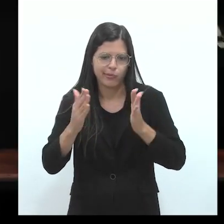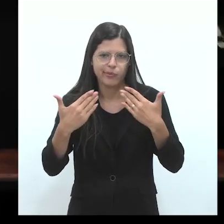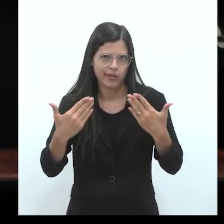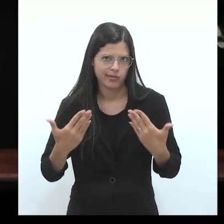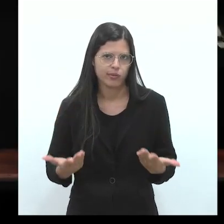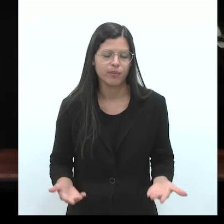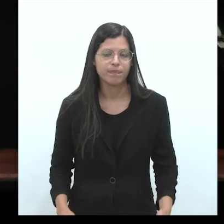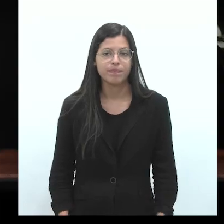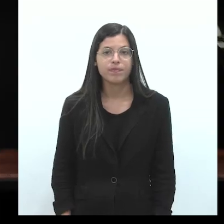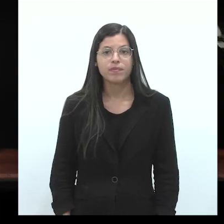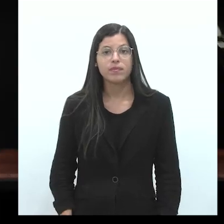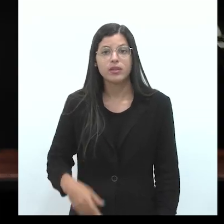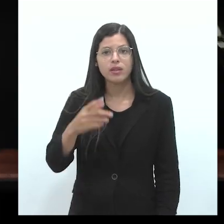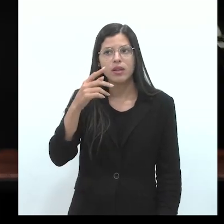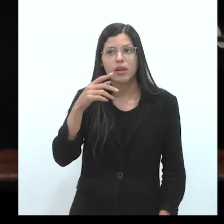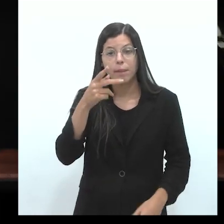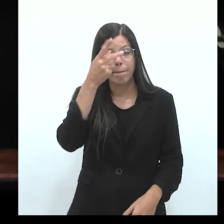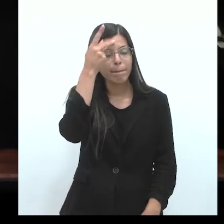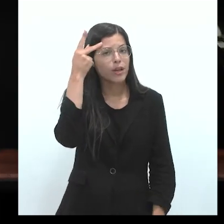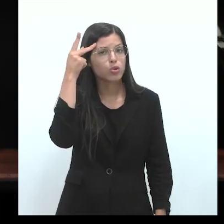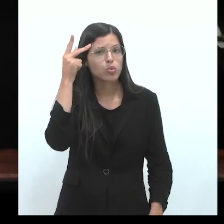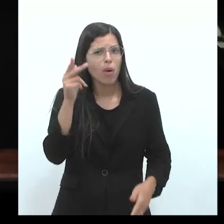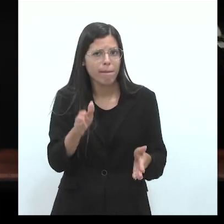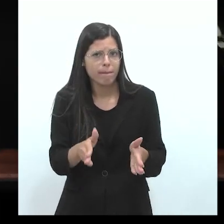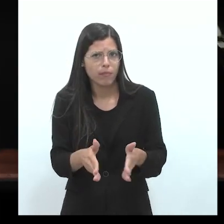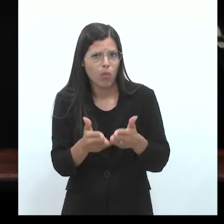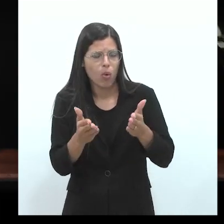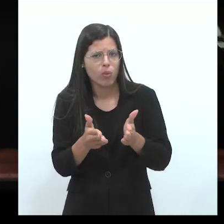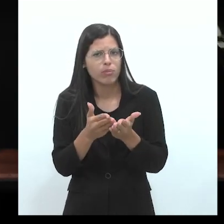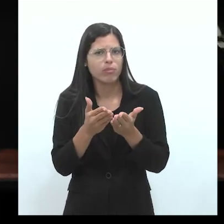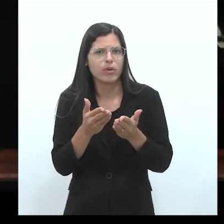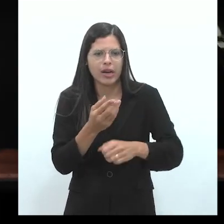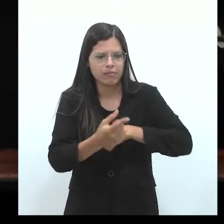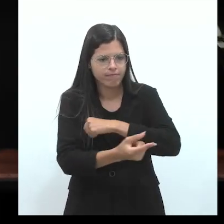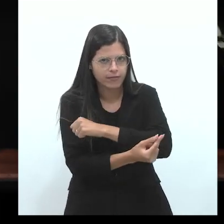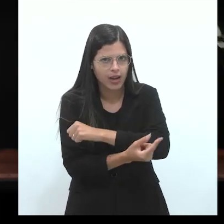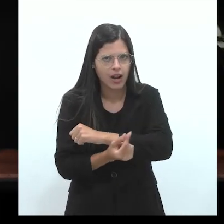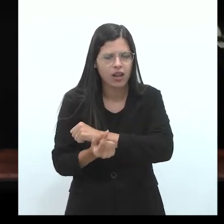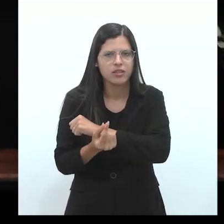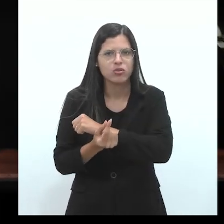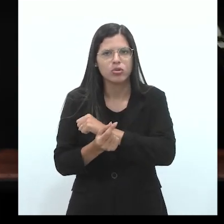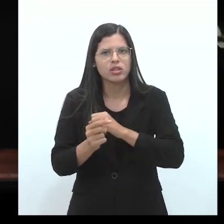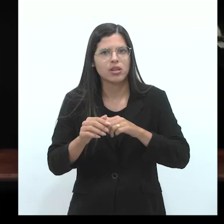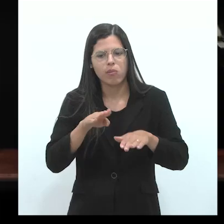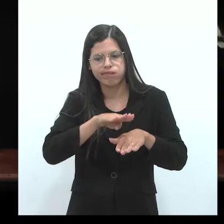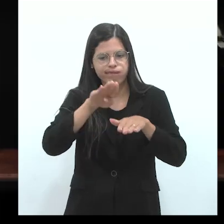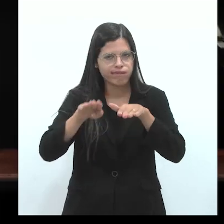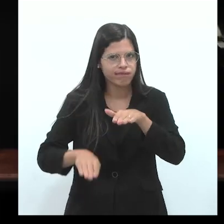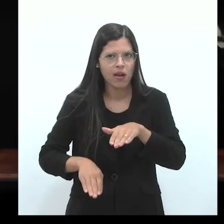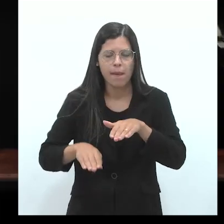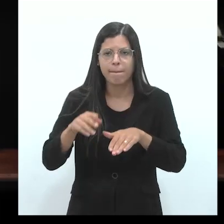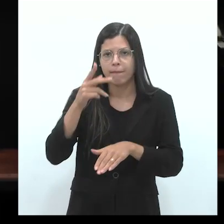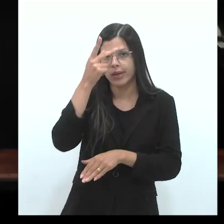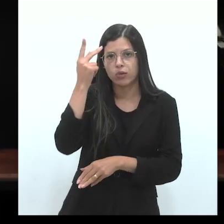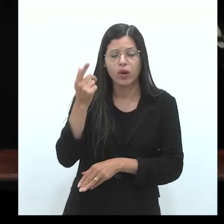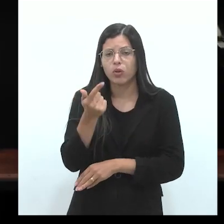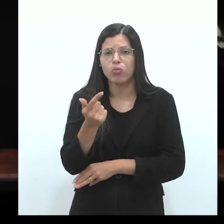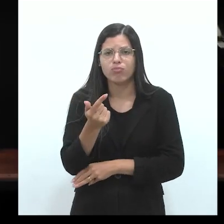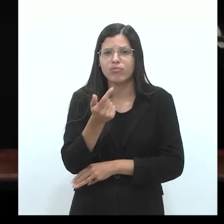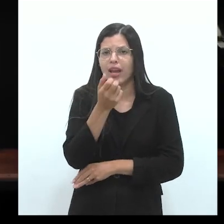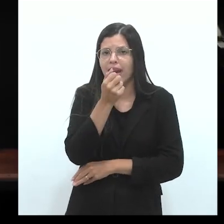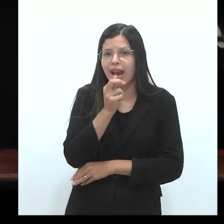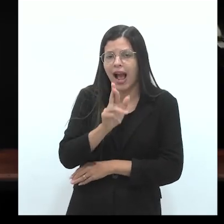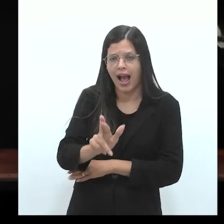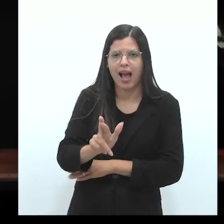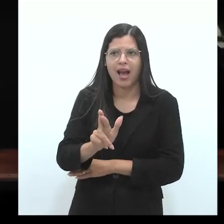no caso de pessoas de baixa renda, Jacinto, a gente pode falar aí pela questão do ar-condicionado? São pessoas que não têm acesso ao